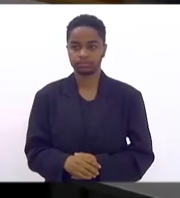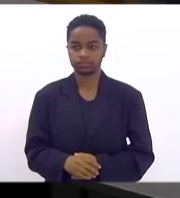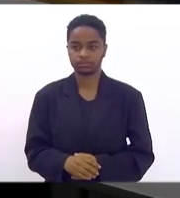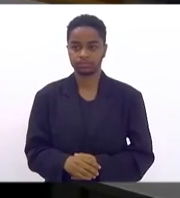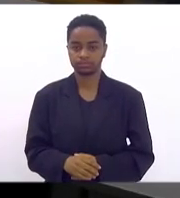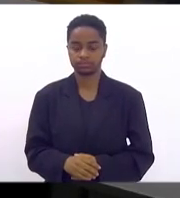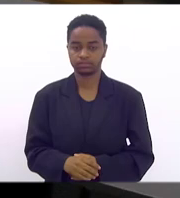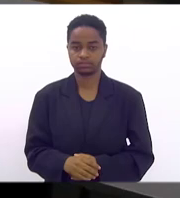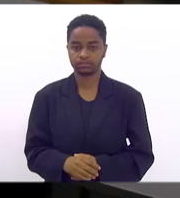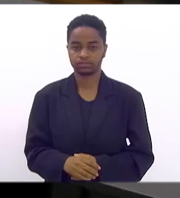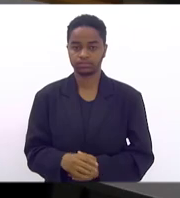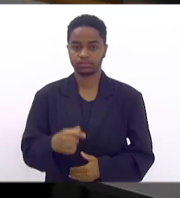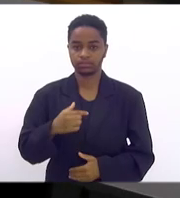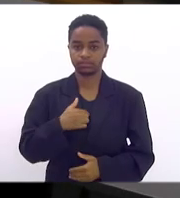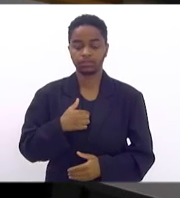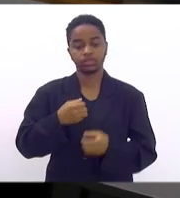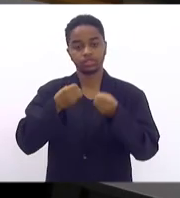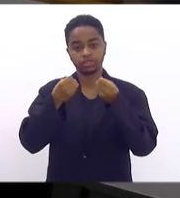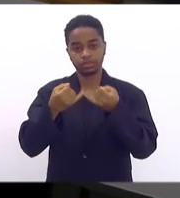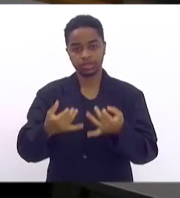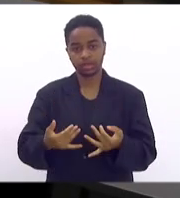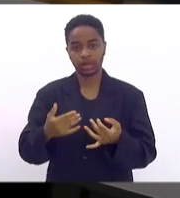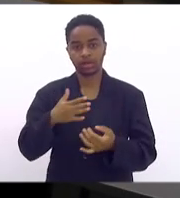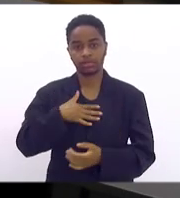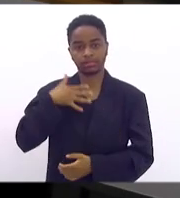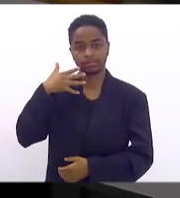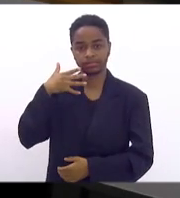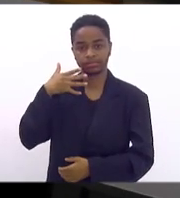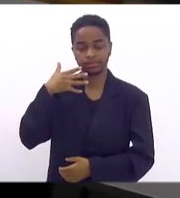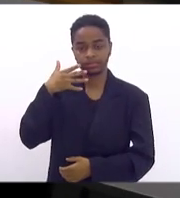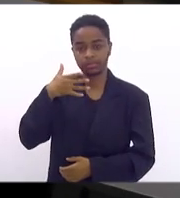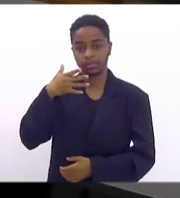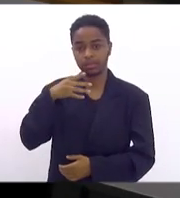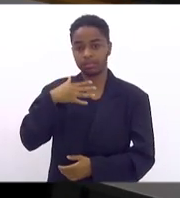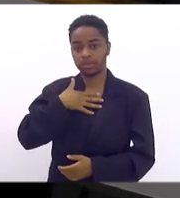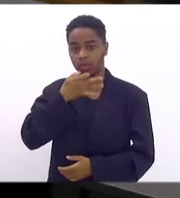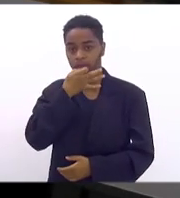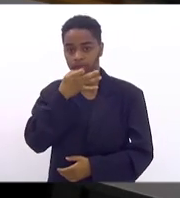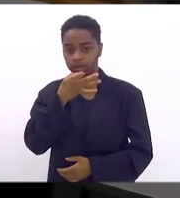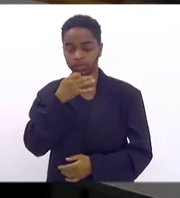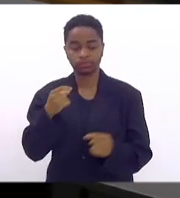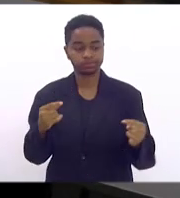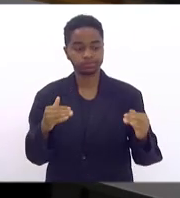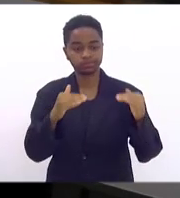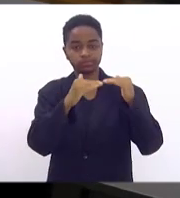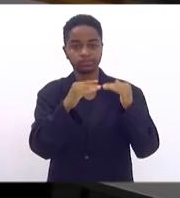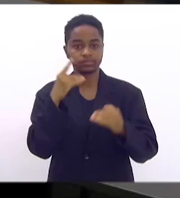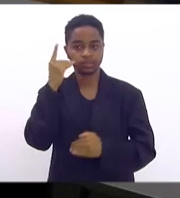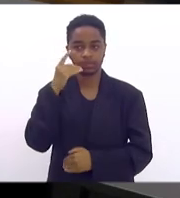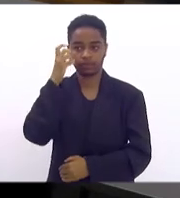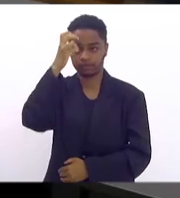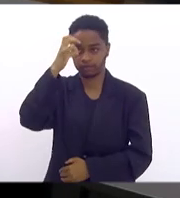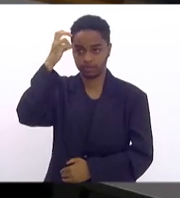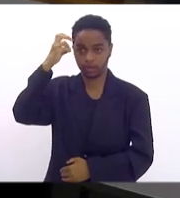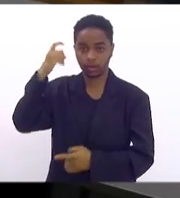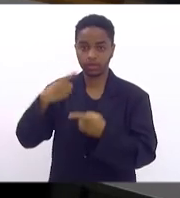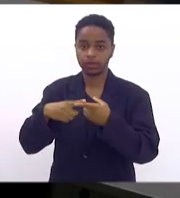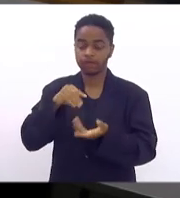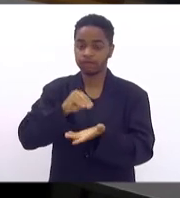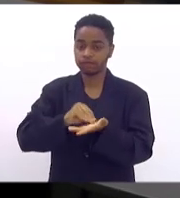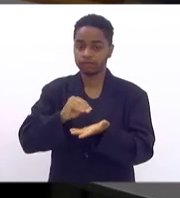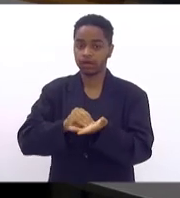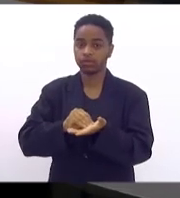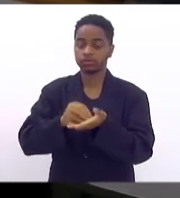Vou tecer as minhas considerações na mesma linha daquilo que colocou a deputada Verônica, né, na falta dos esclarecimentos em relação